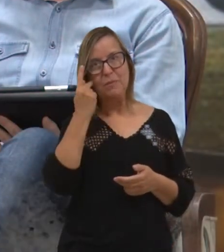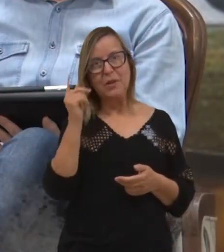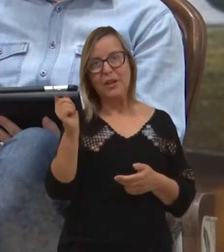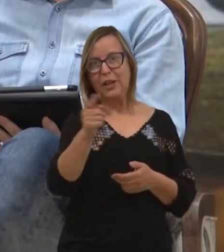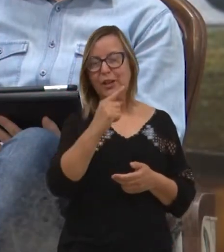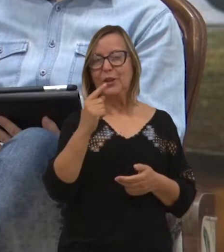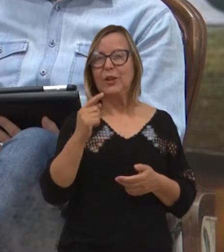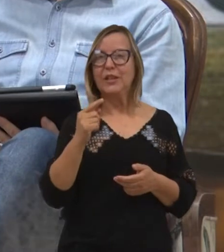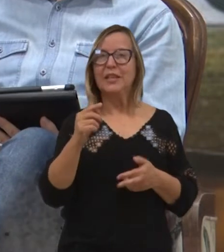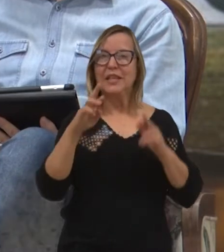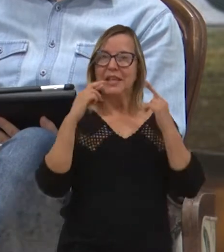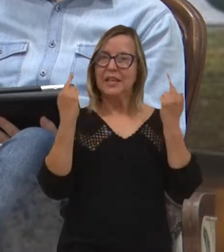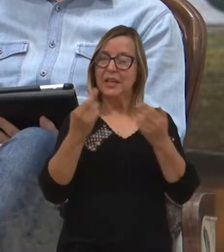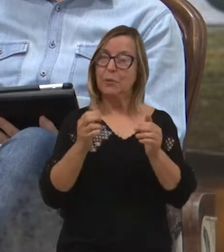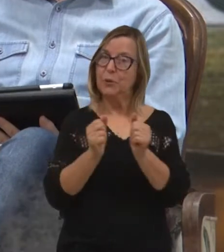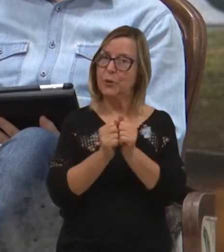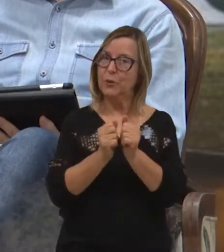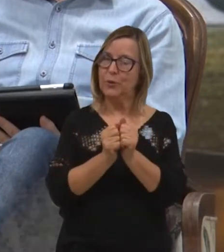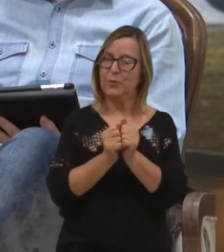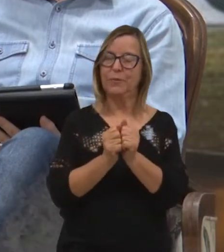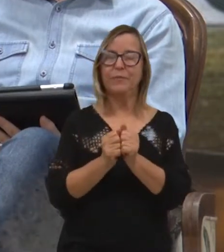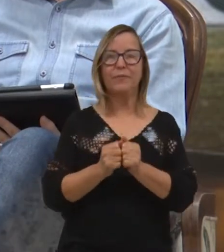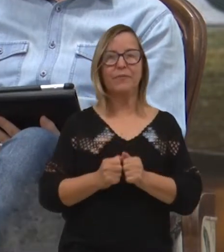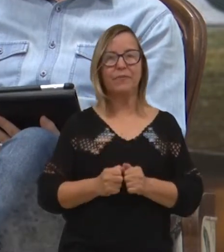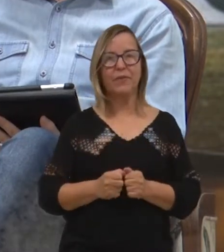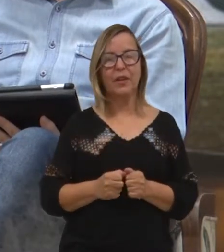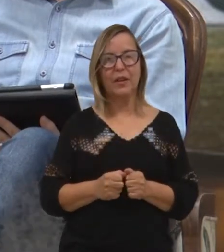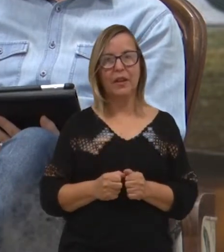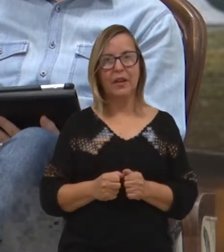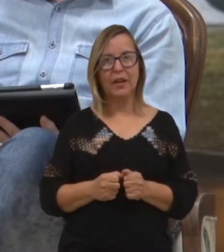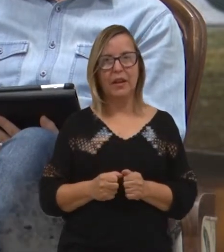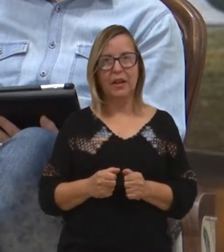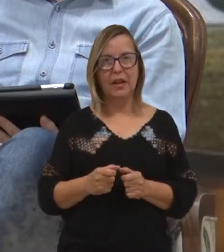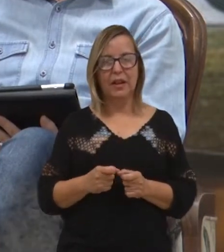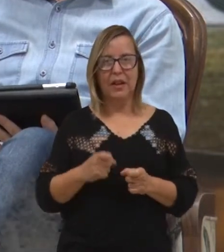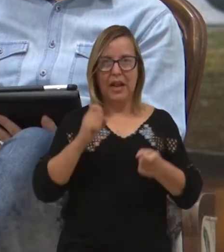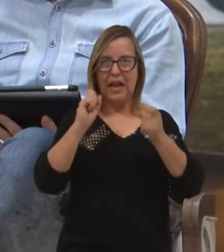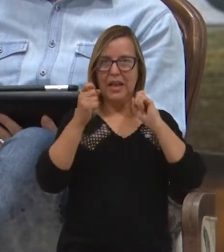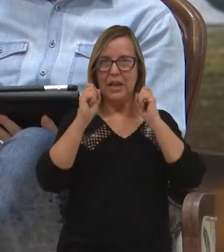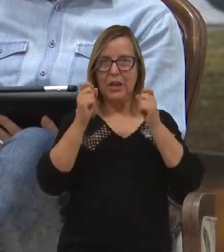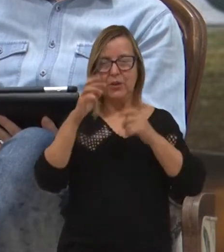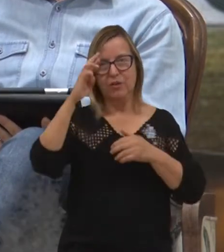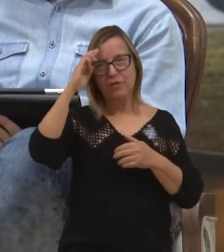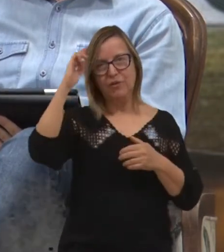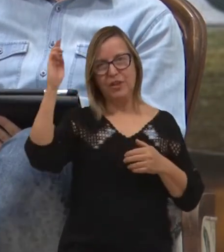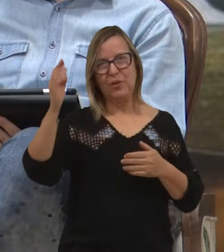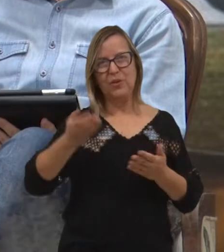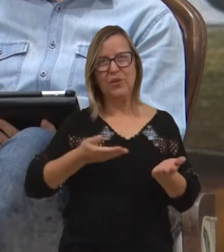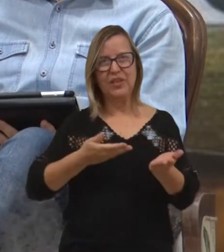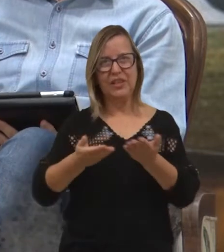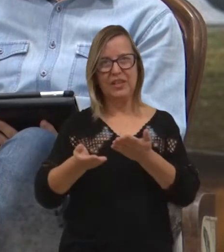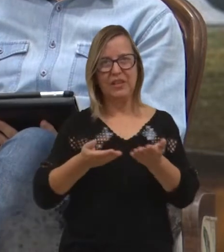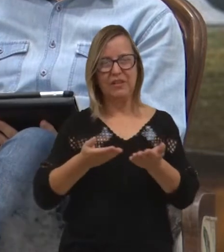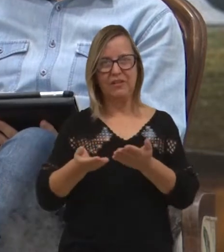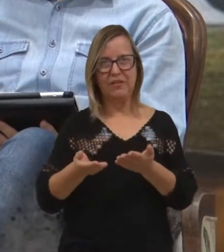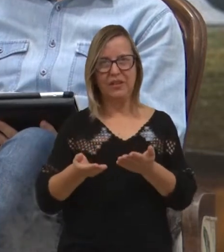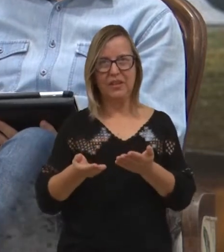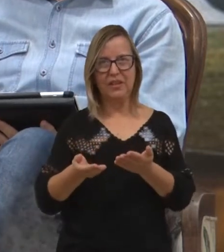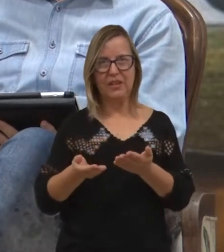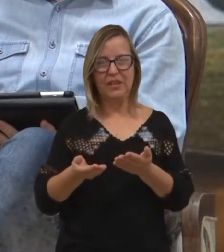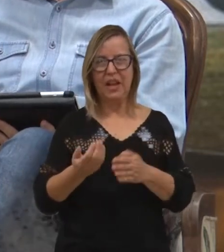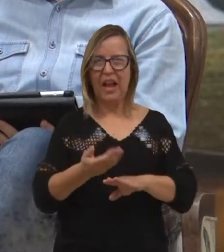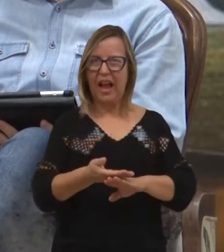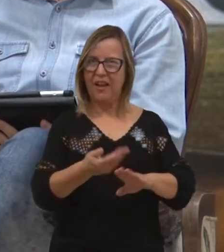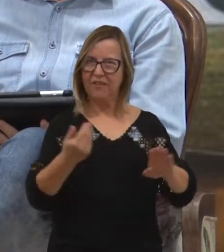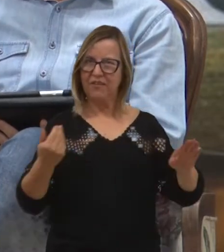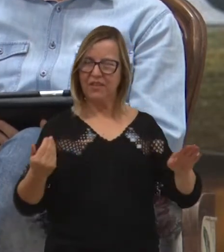reunião do povo de Deus ali, o servir uns aos outros, estava tão descaracterizado do modelo de Cristo